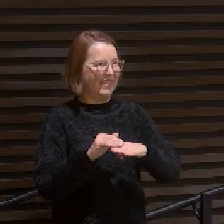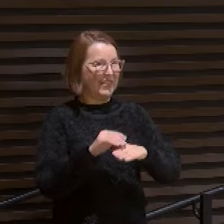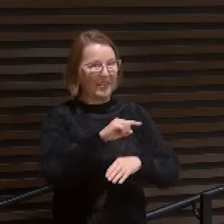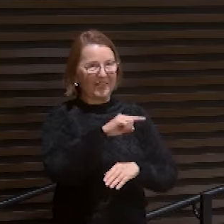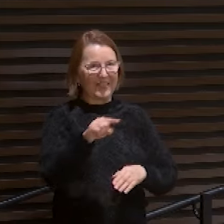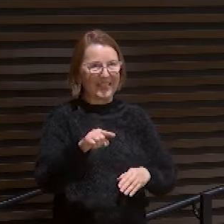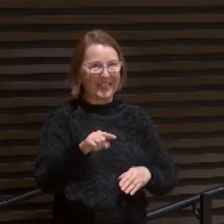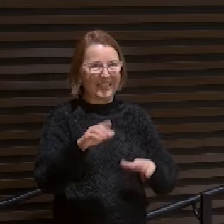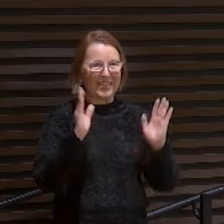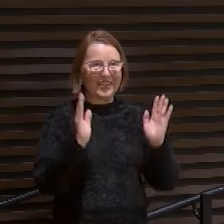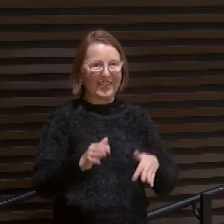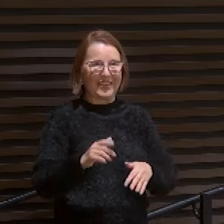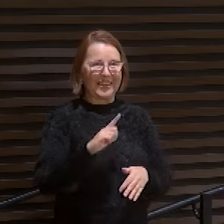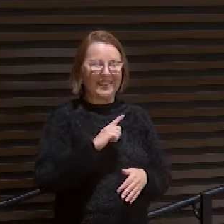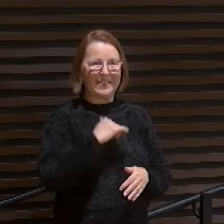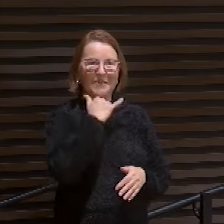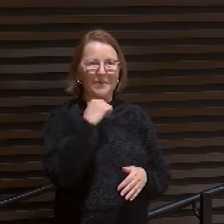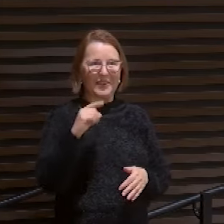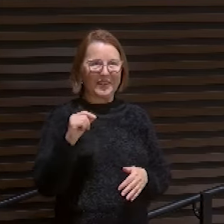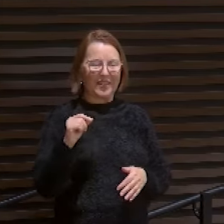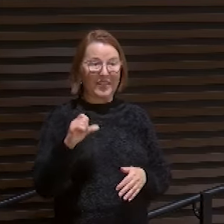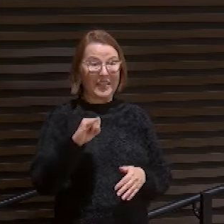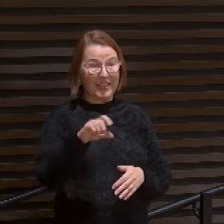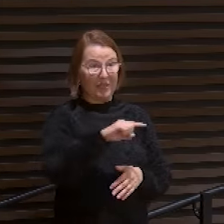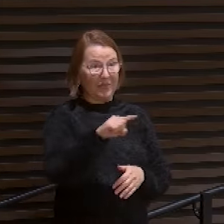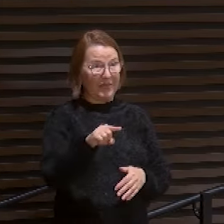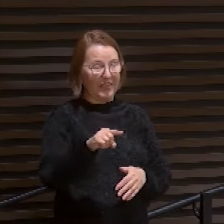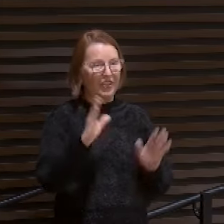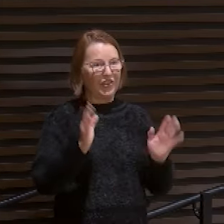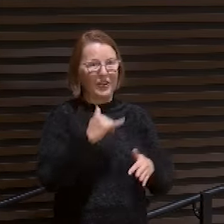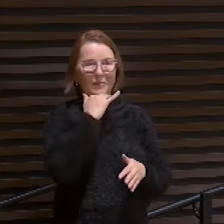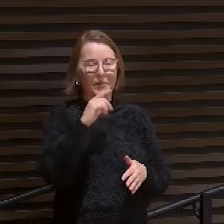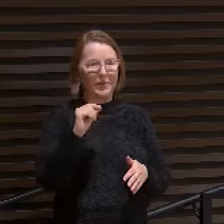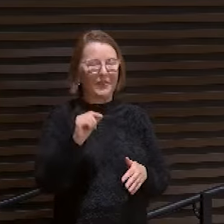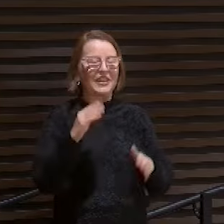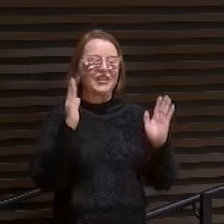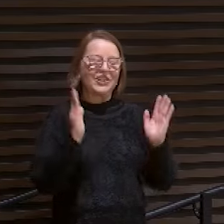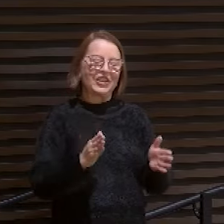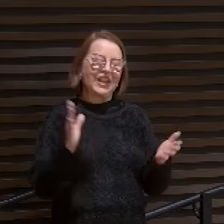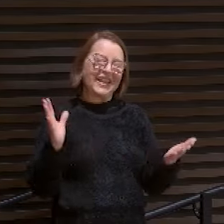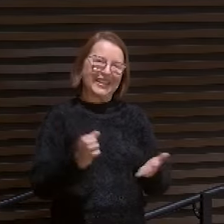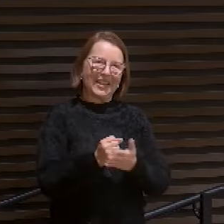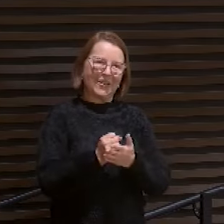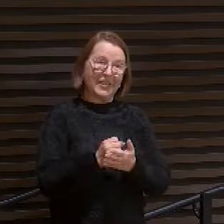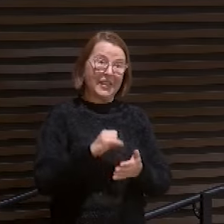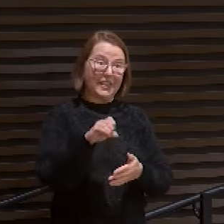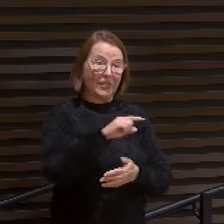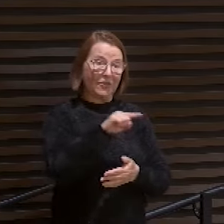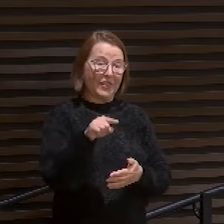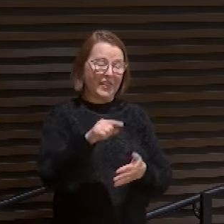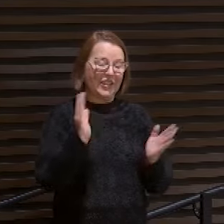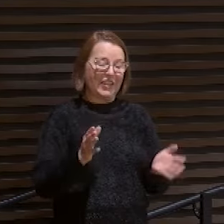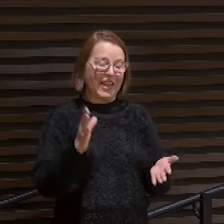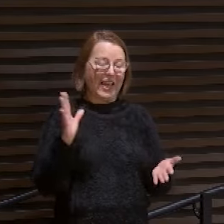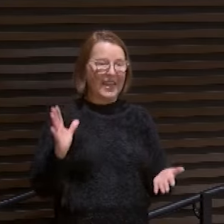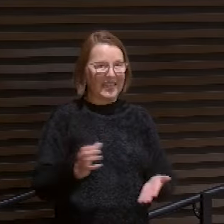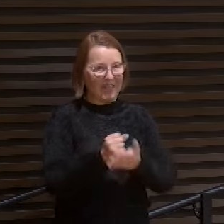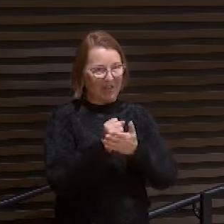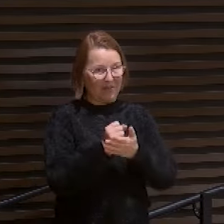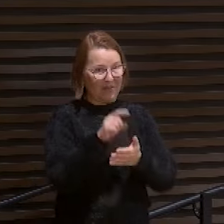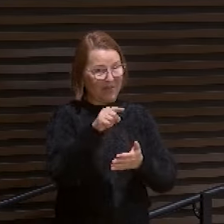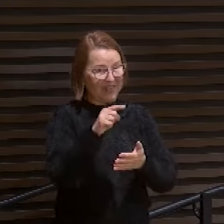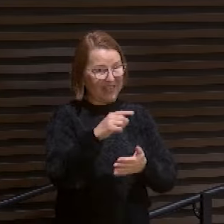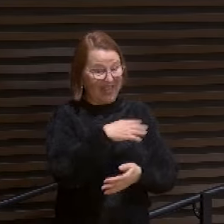você foi redimido. Se você foi redimido, você foi salvo. Se você foi salvo, você herdou